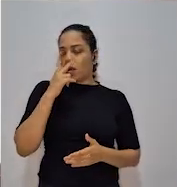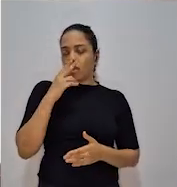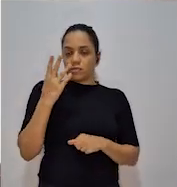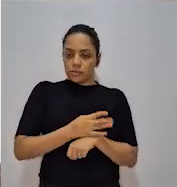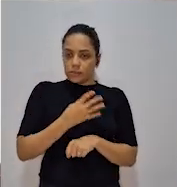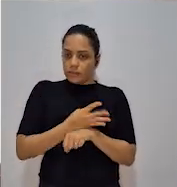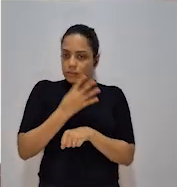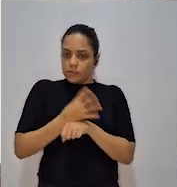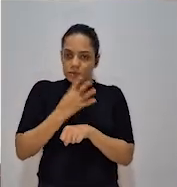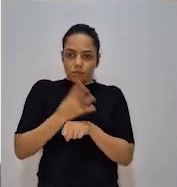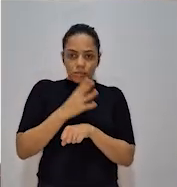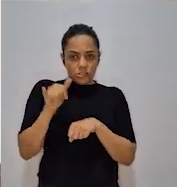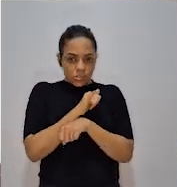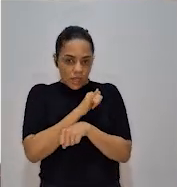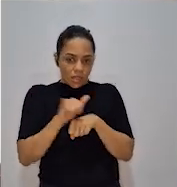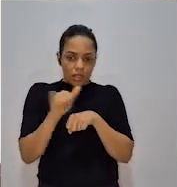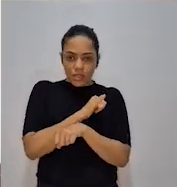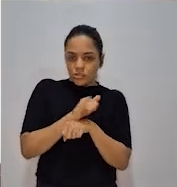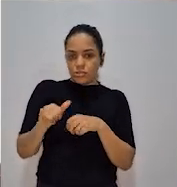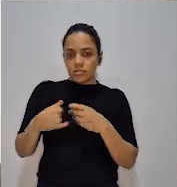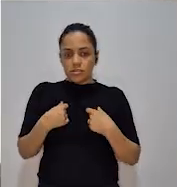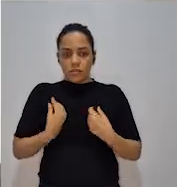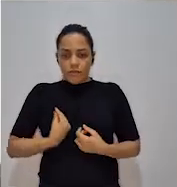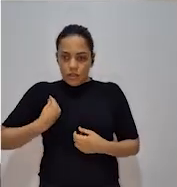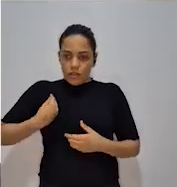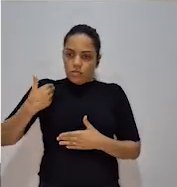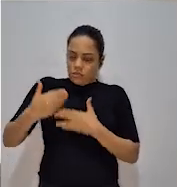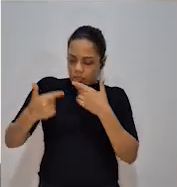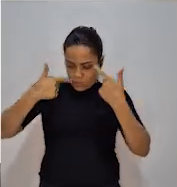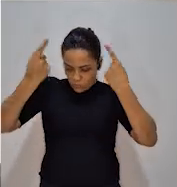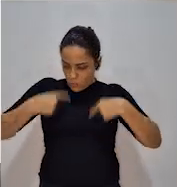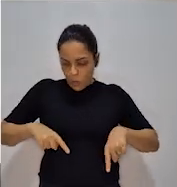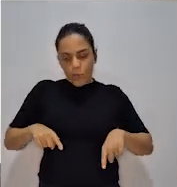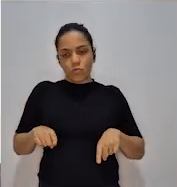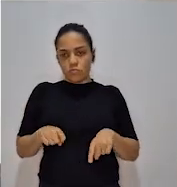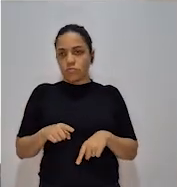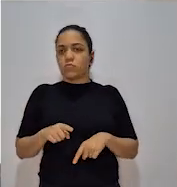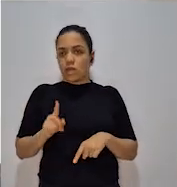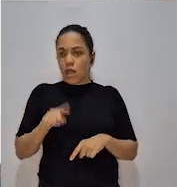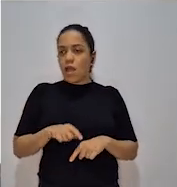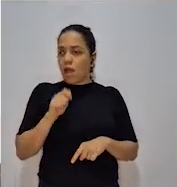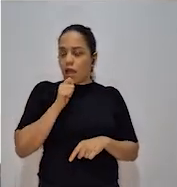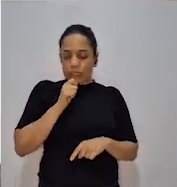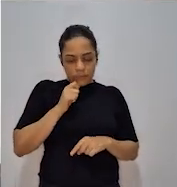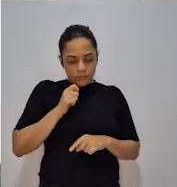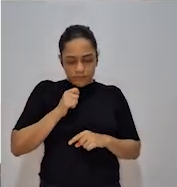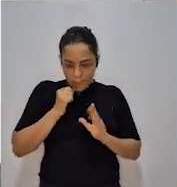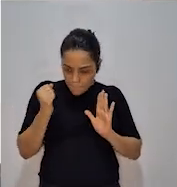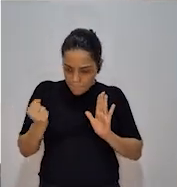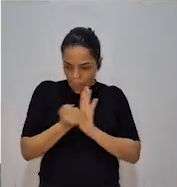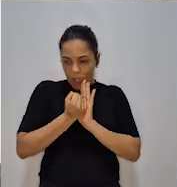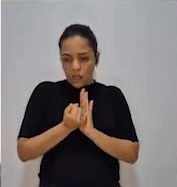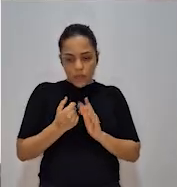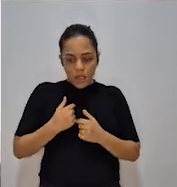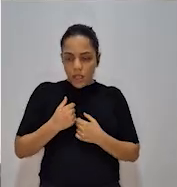próprias estratégias para depois deixar aí um legado para quem vem, porque é um terreno ainda não